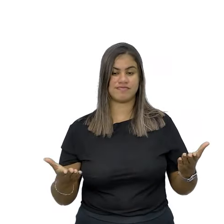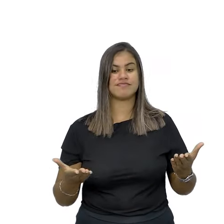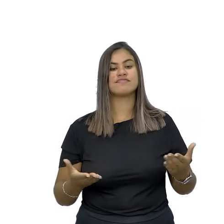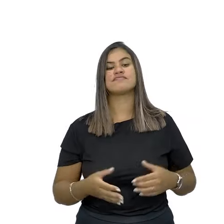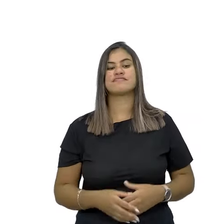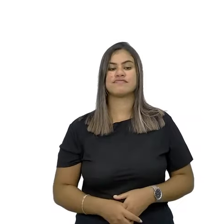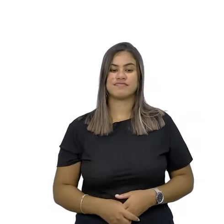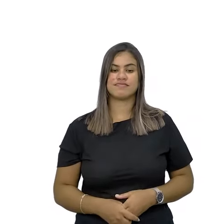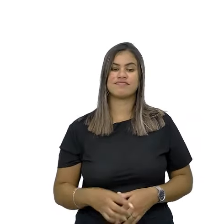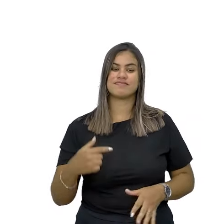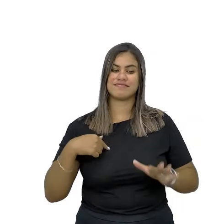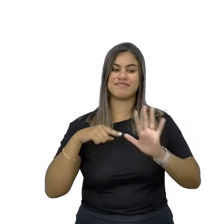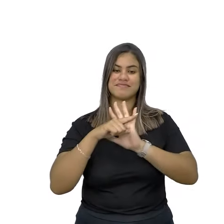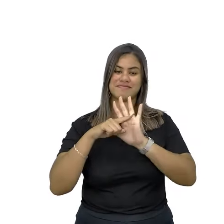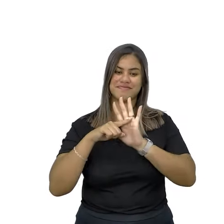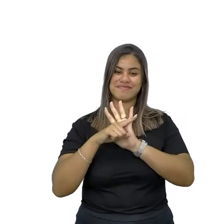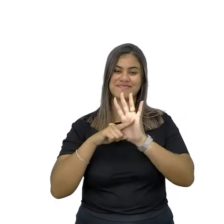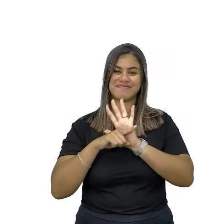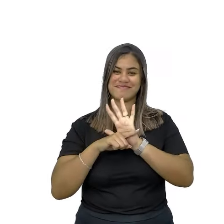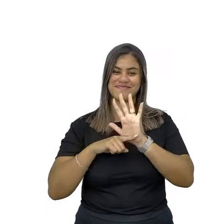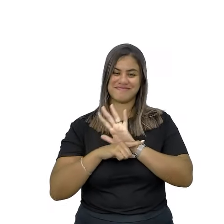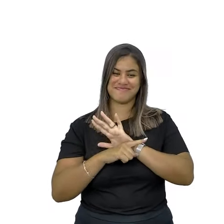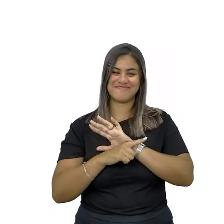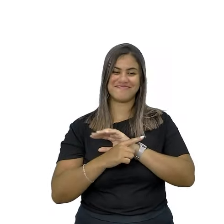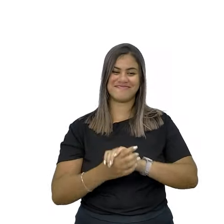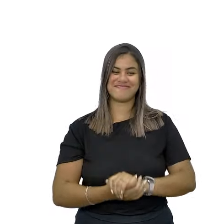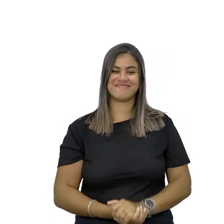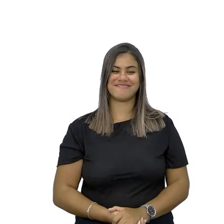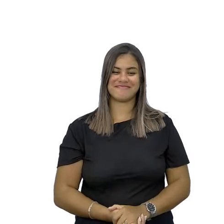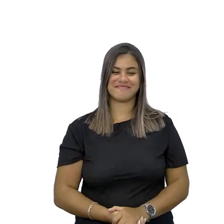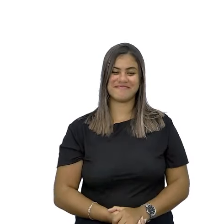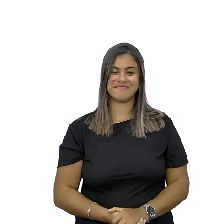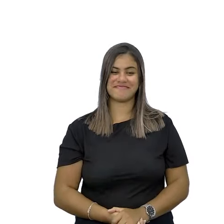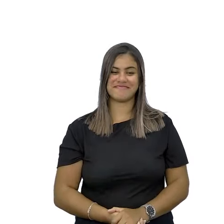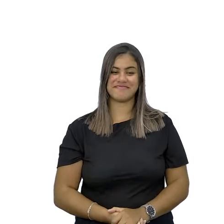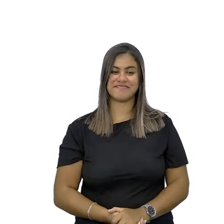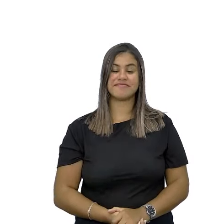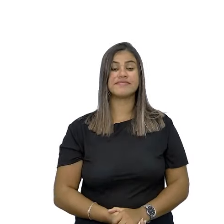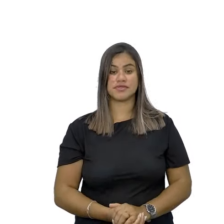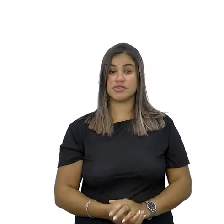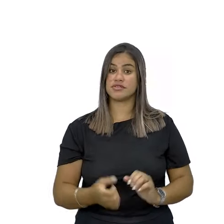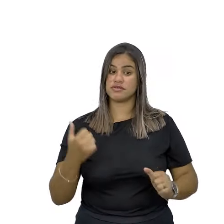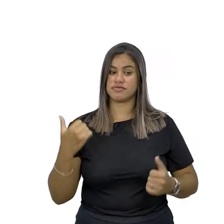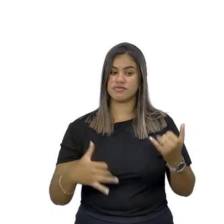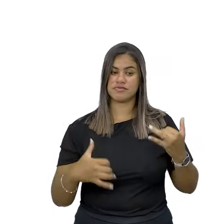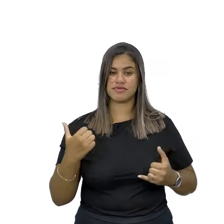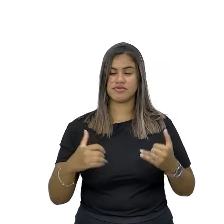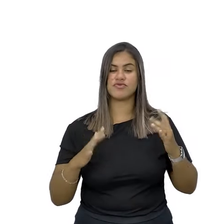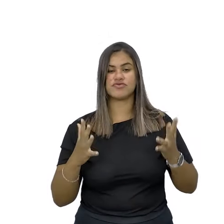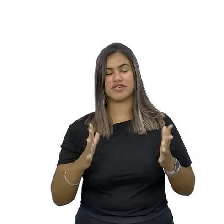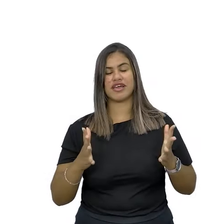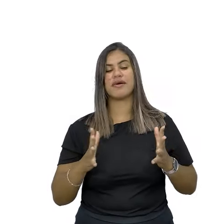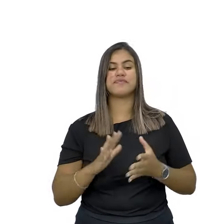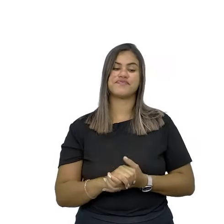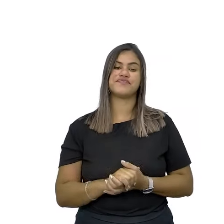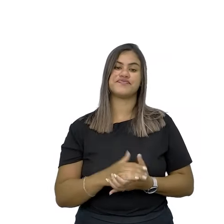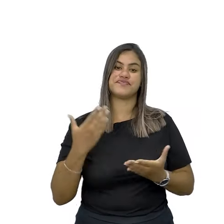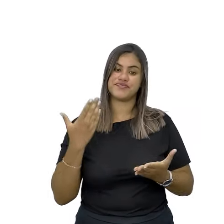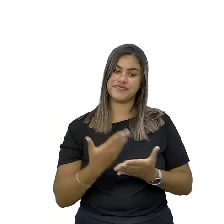Eu preciso analisar as sequências, nós fizemos isso aqui, né? Nós falamos um pouco de cada aula,